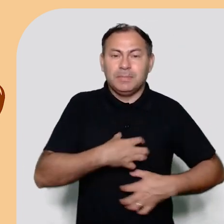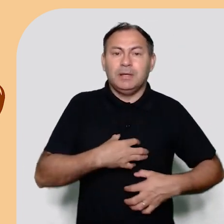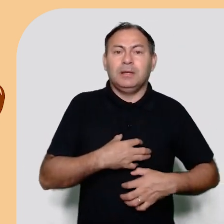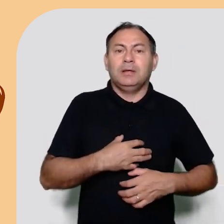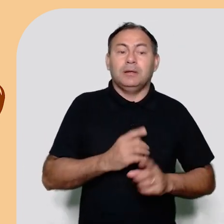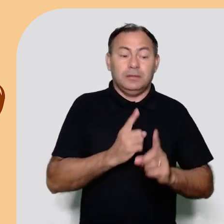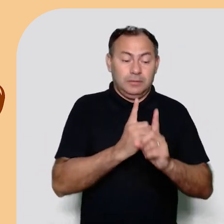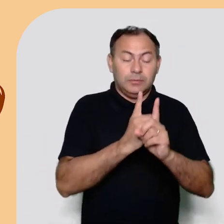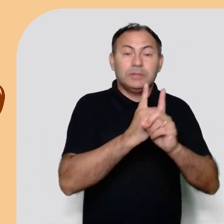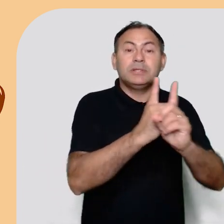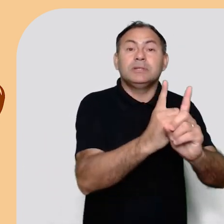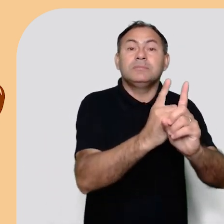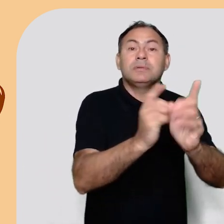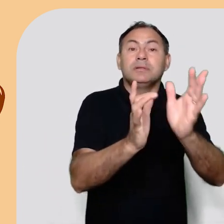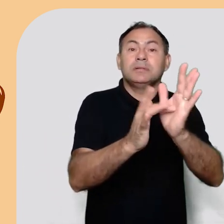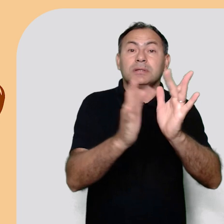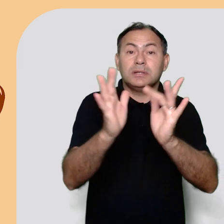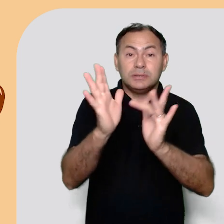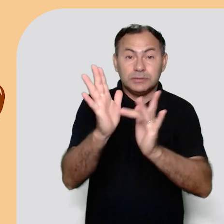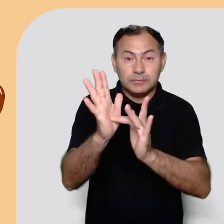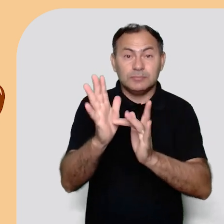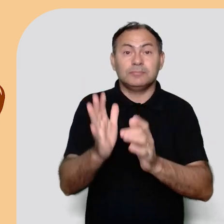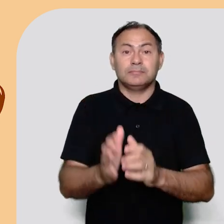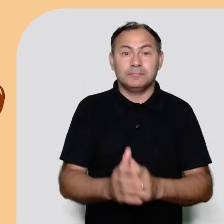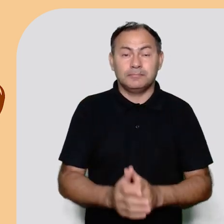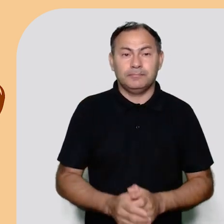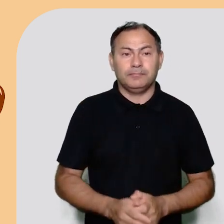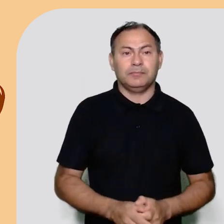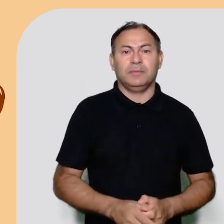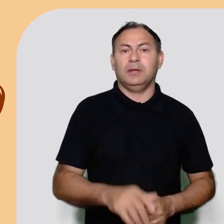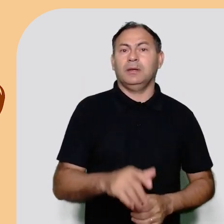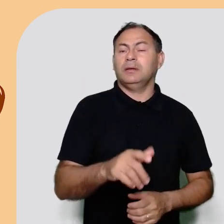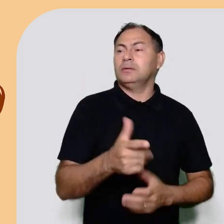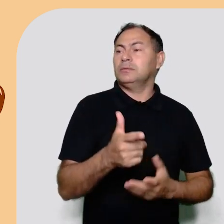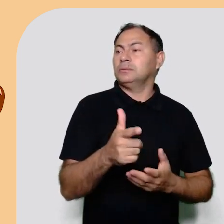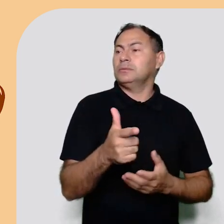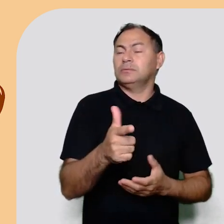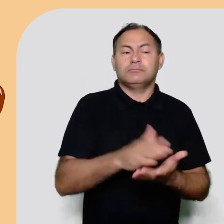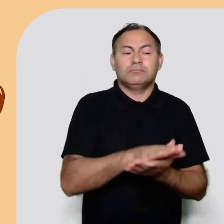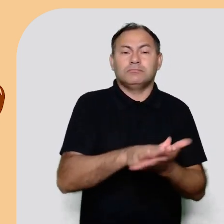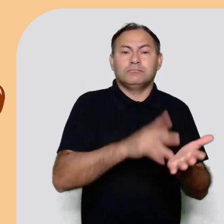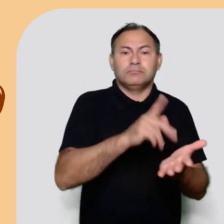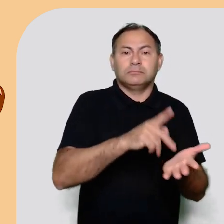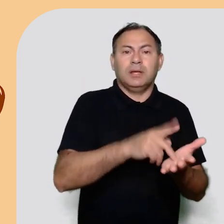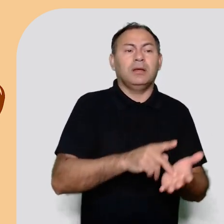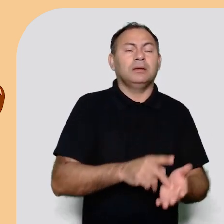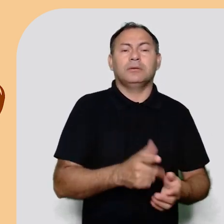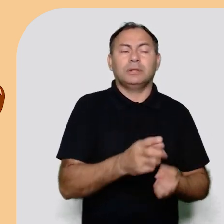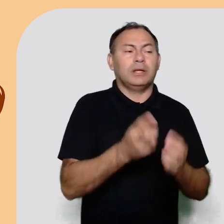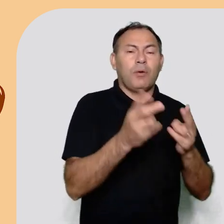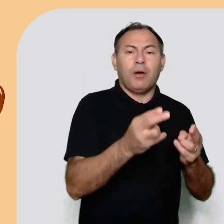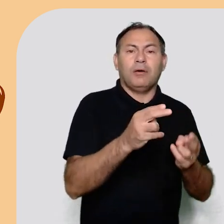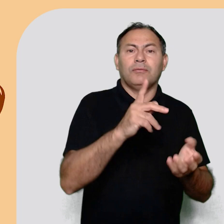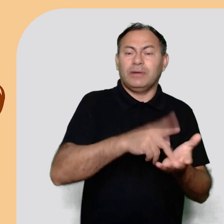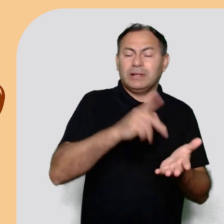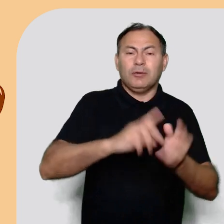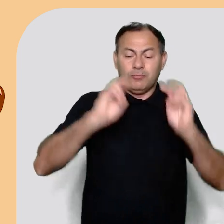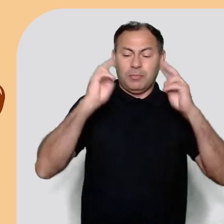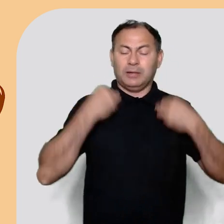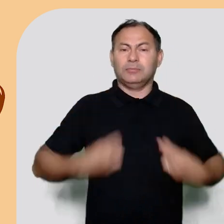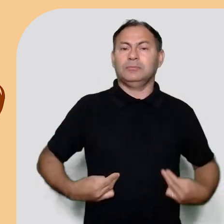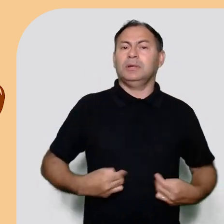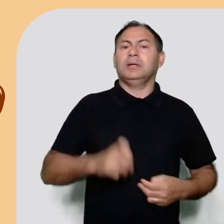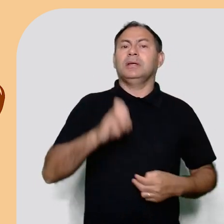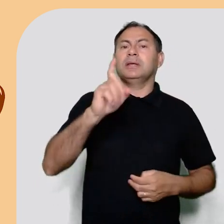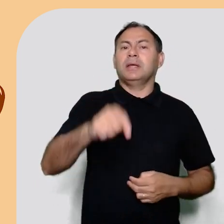dos discípulos de Cristo. E não há realidade alguma verdadeiramente humana